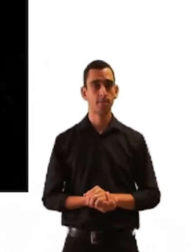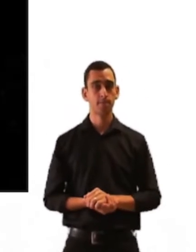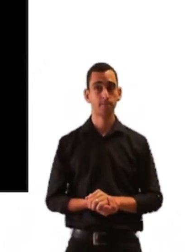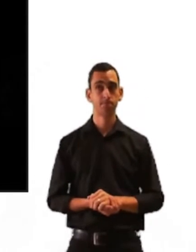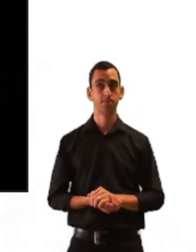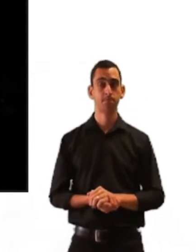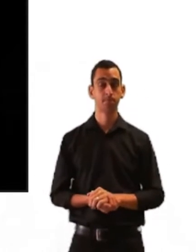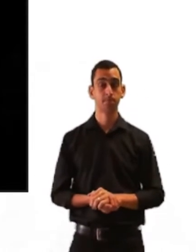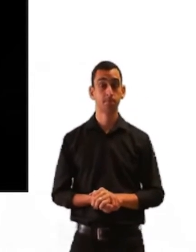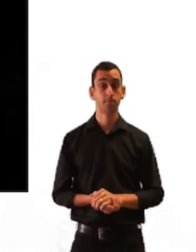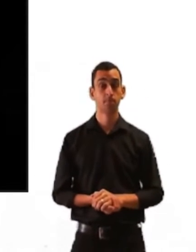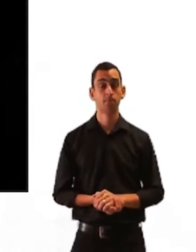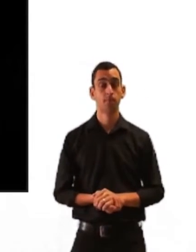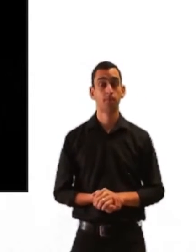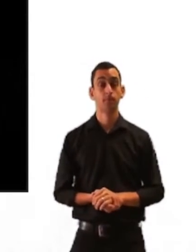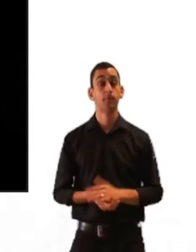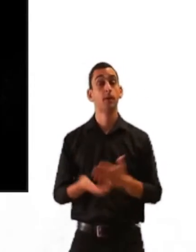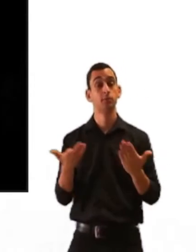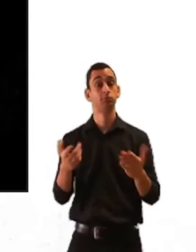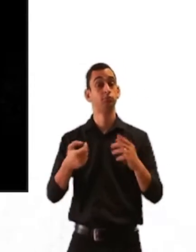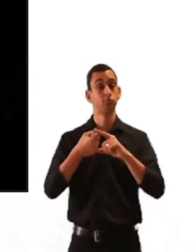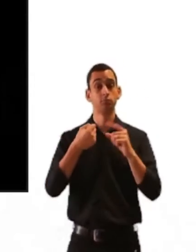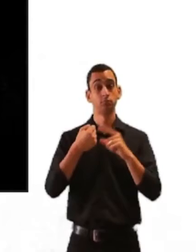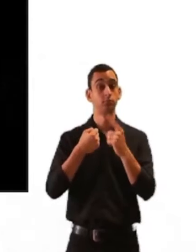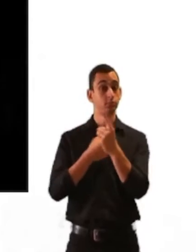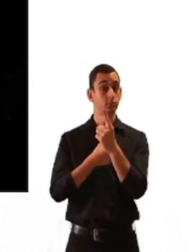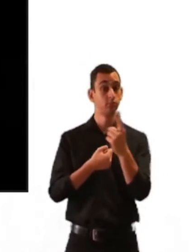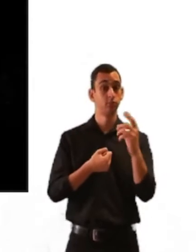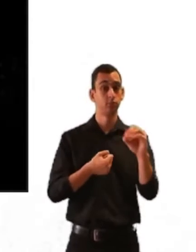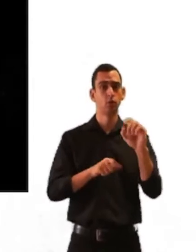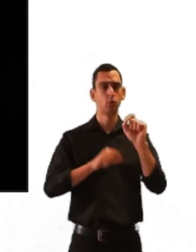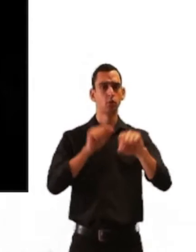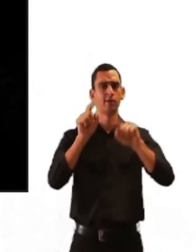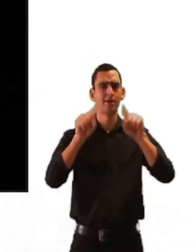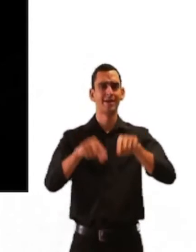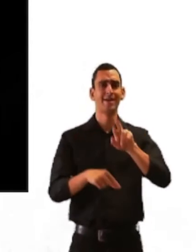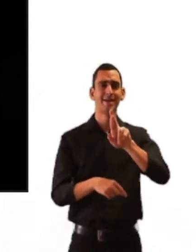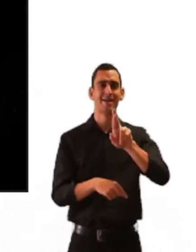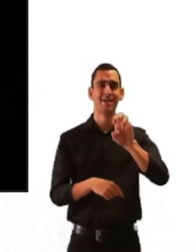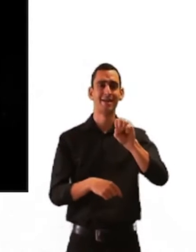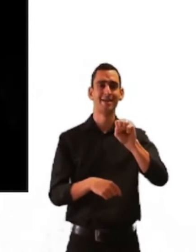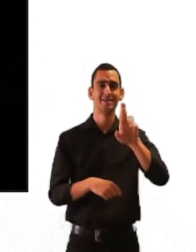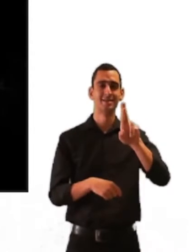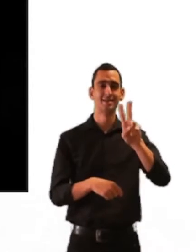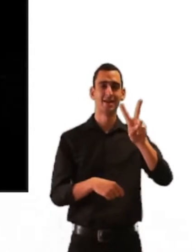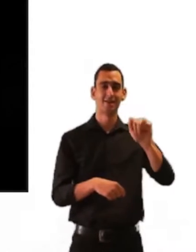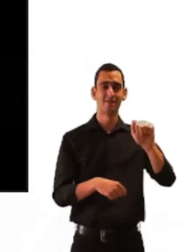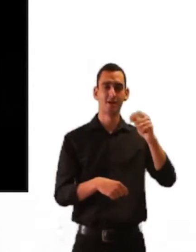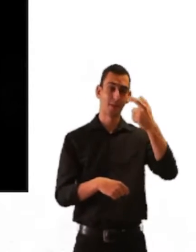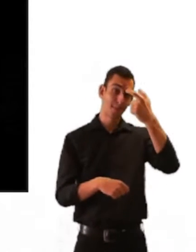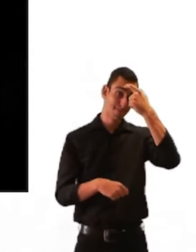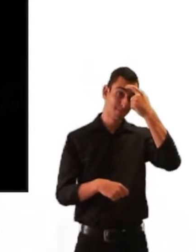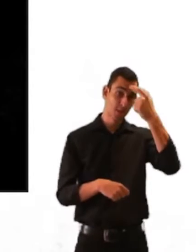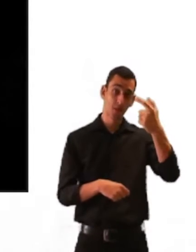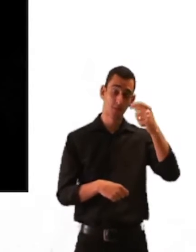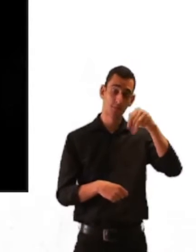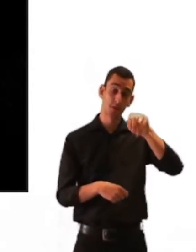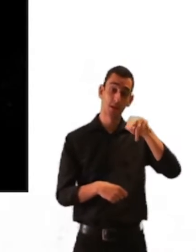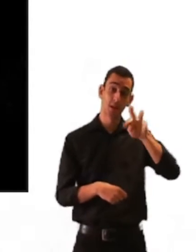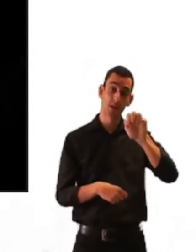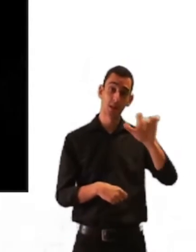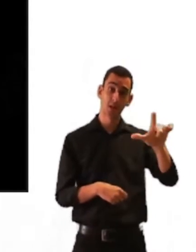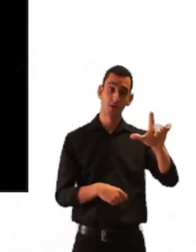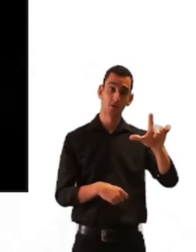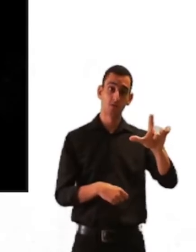seguinte: o que que eles dizem? Olha, o que que é a reserva mental? É aquilo que eu não exteriorizo. Eu não